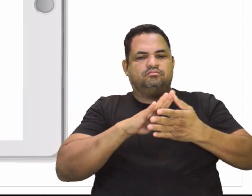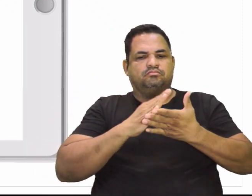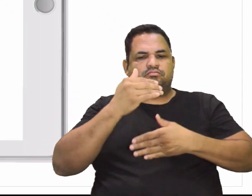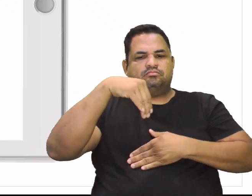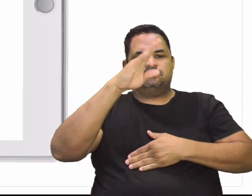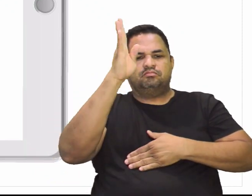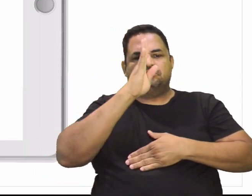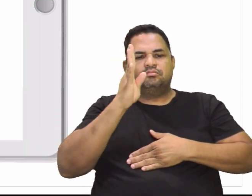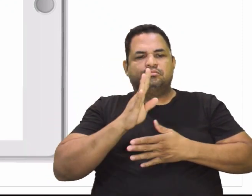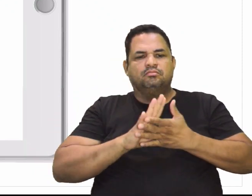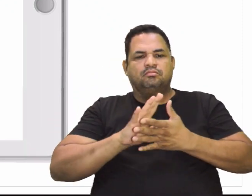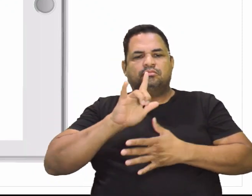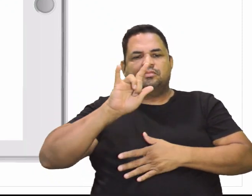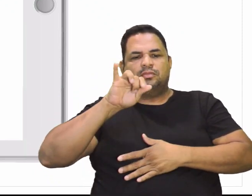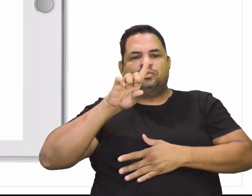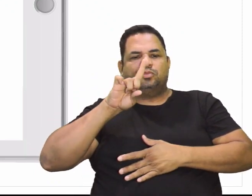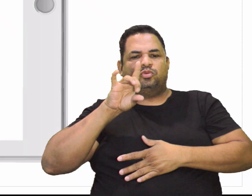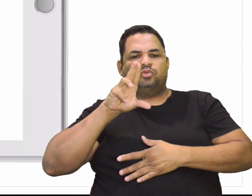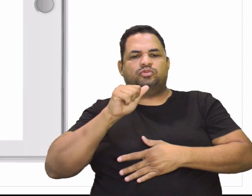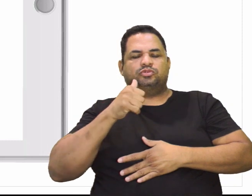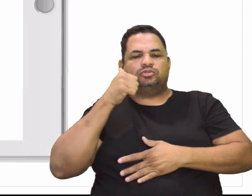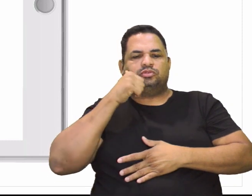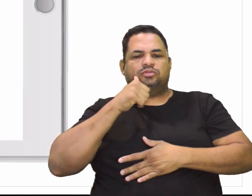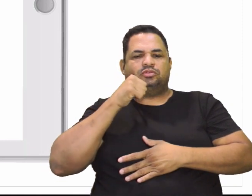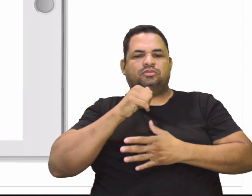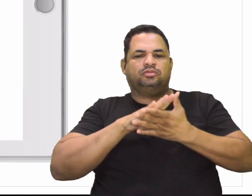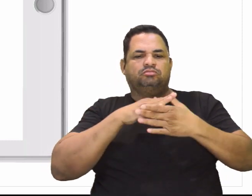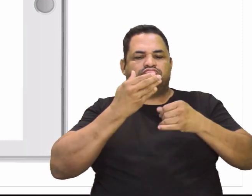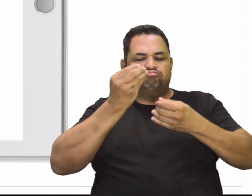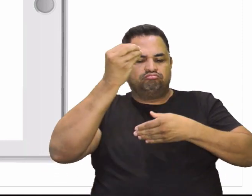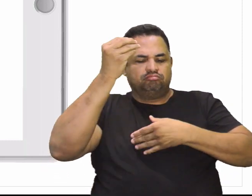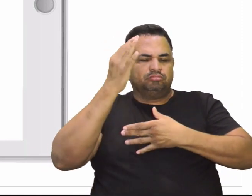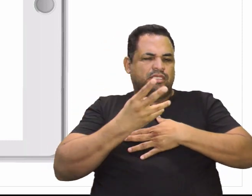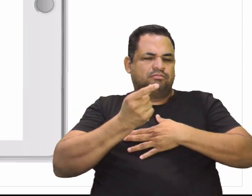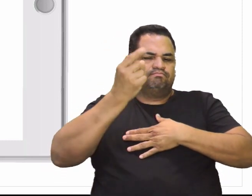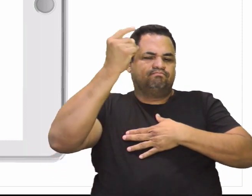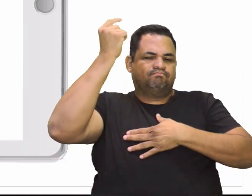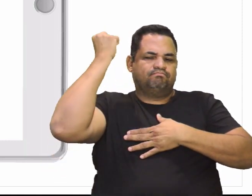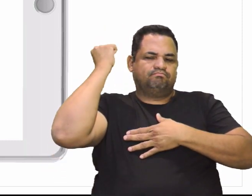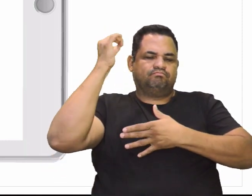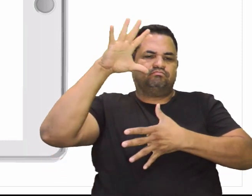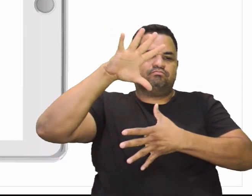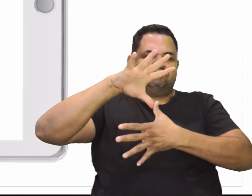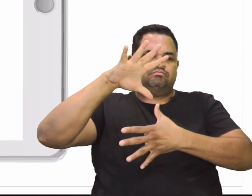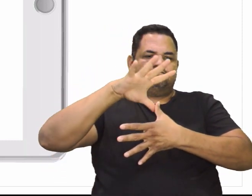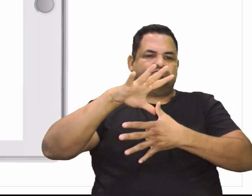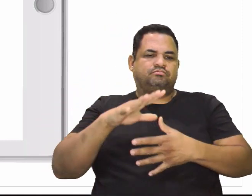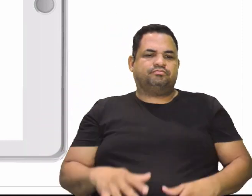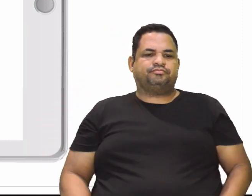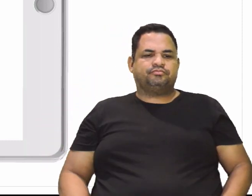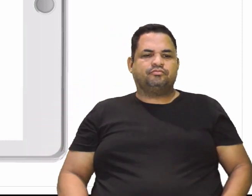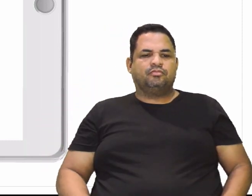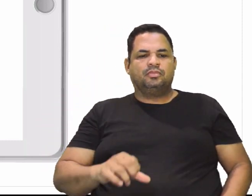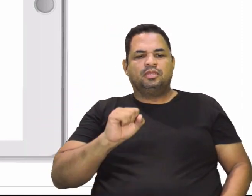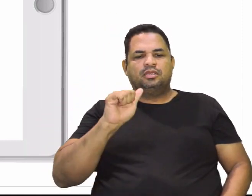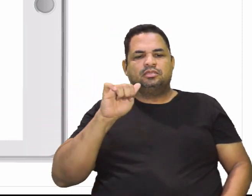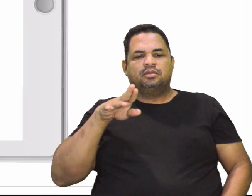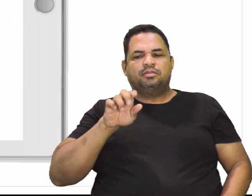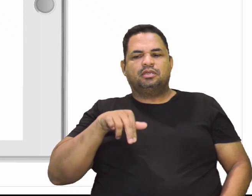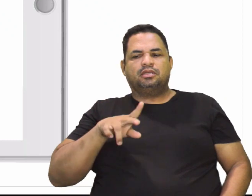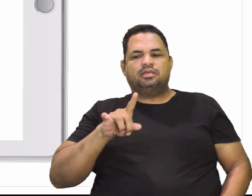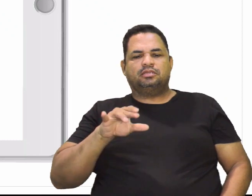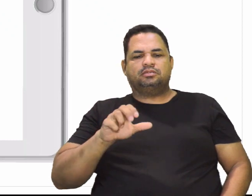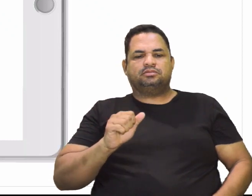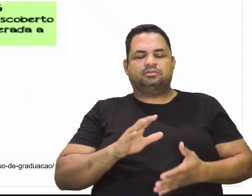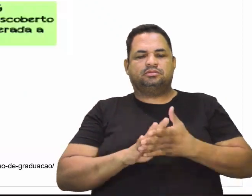falávamos sobre a Luzia, o fóssil mais antigo das Américas. Também falei sobre os sambaquis e